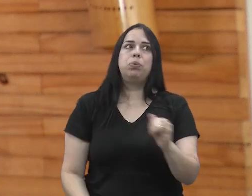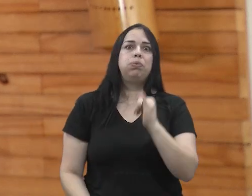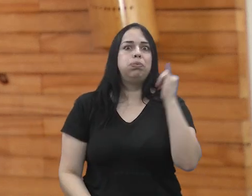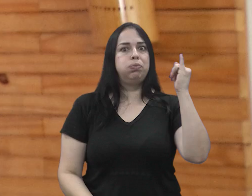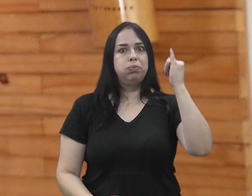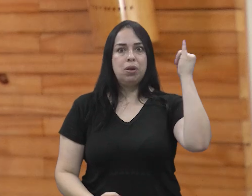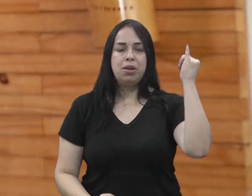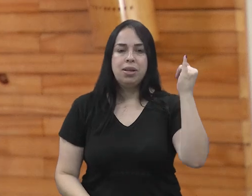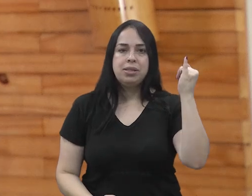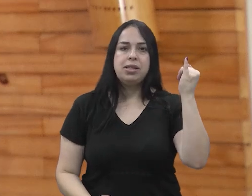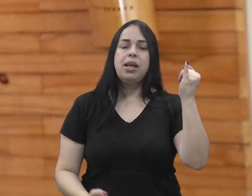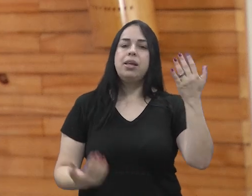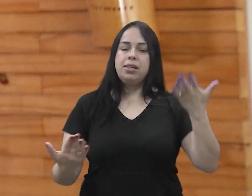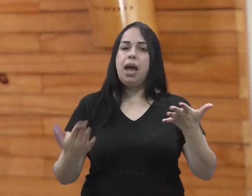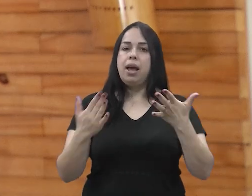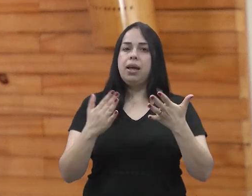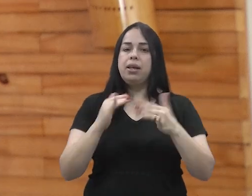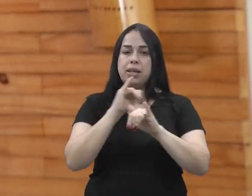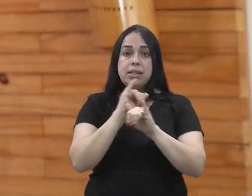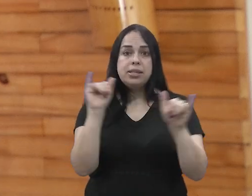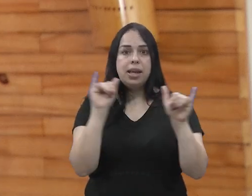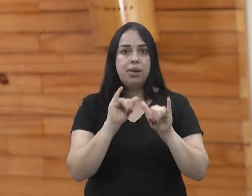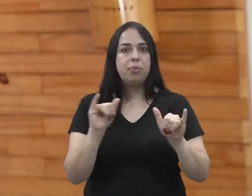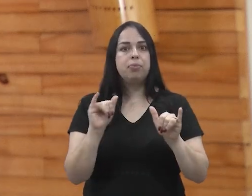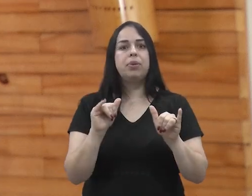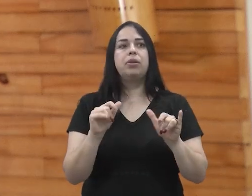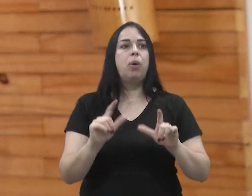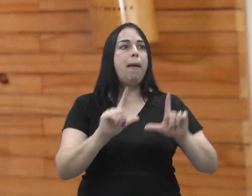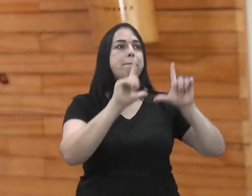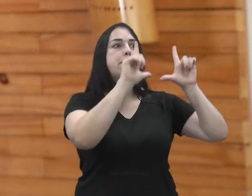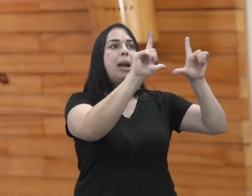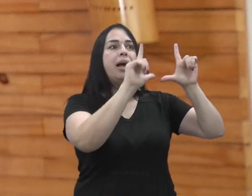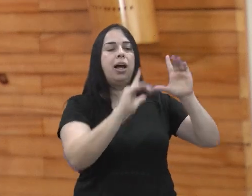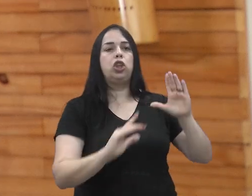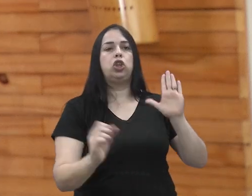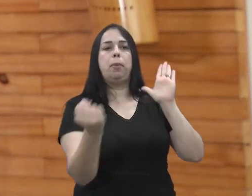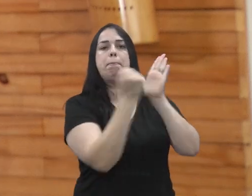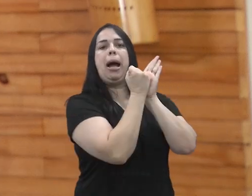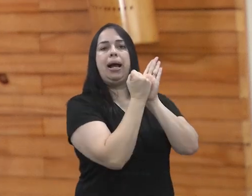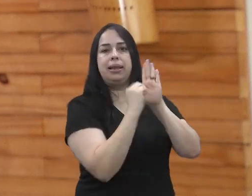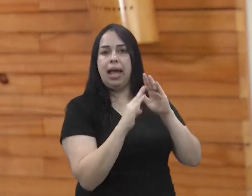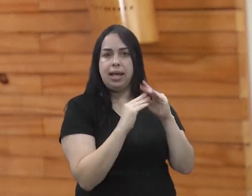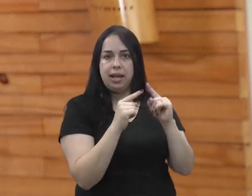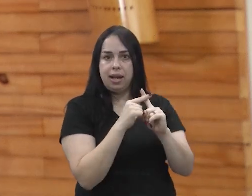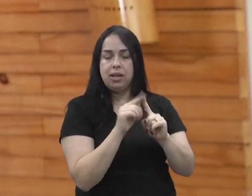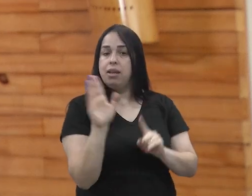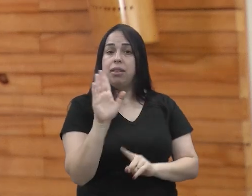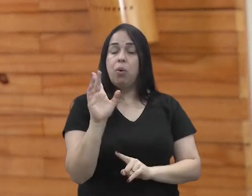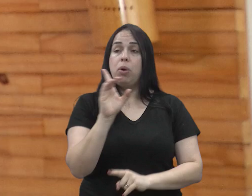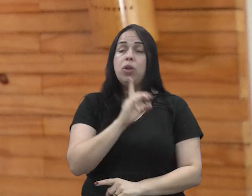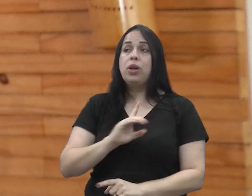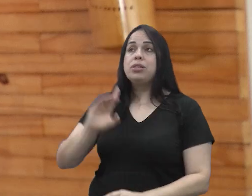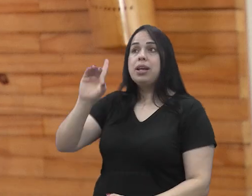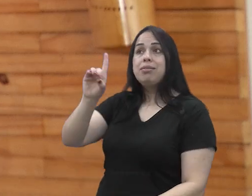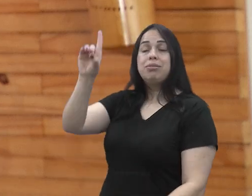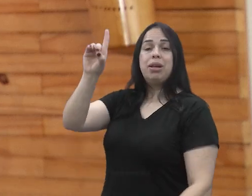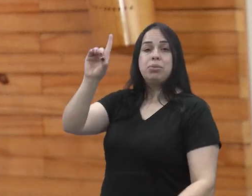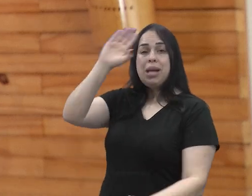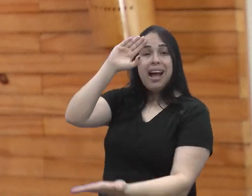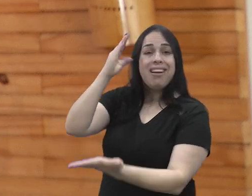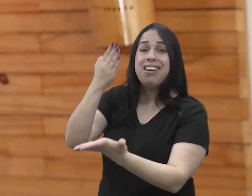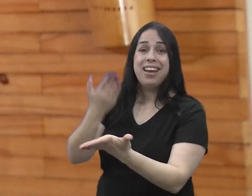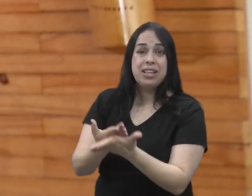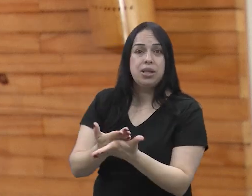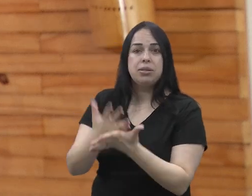importância. É importante dizer que antes de qualquer questão de placa de igreja, né, nós cremos em um só Deus. Nós cremos